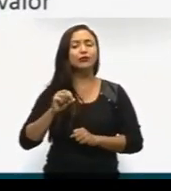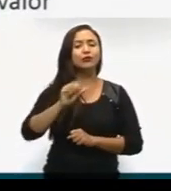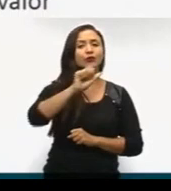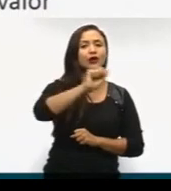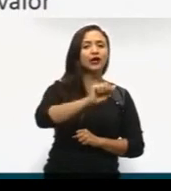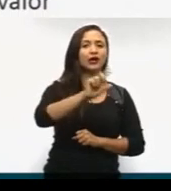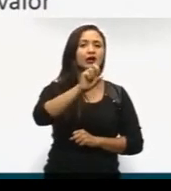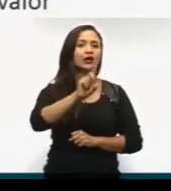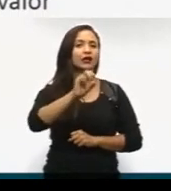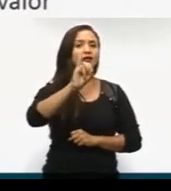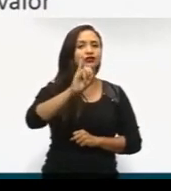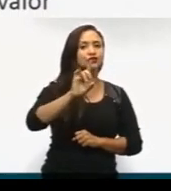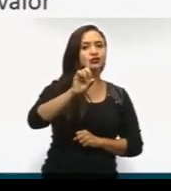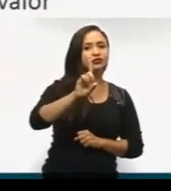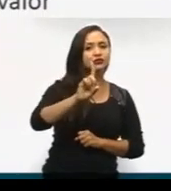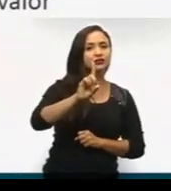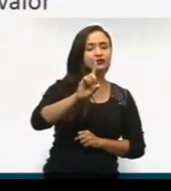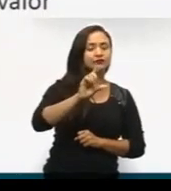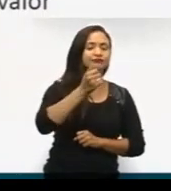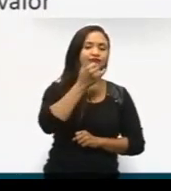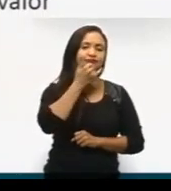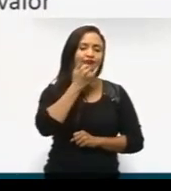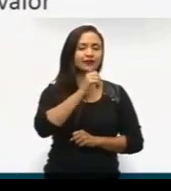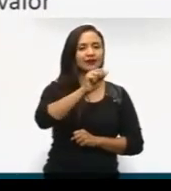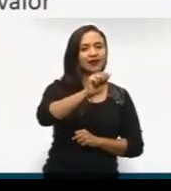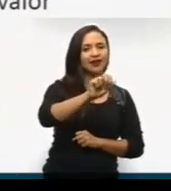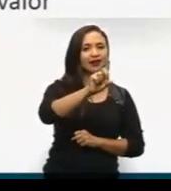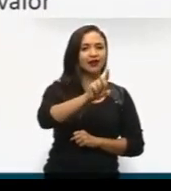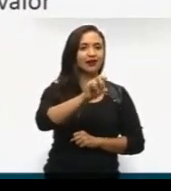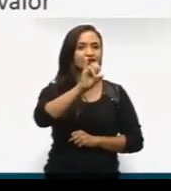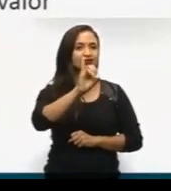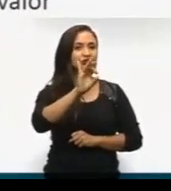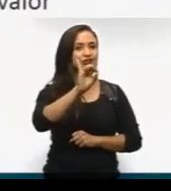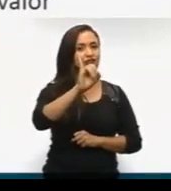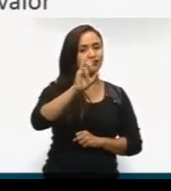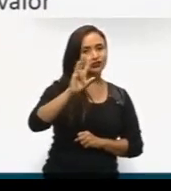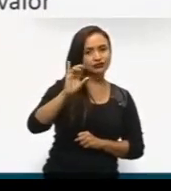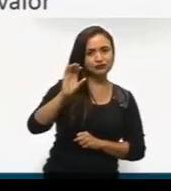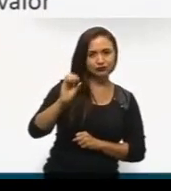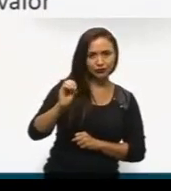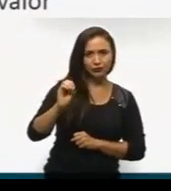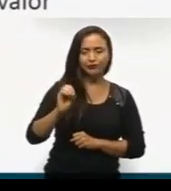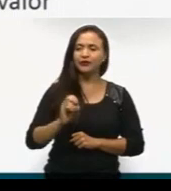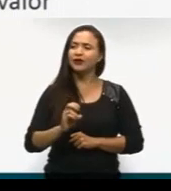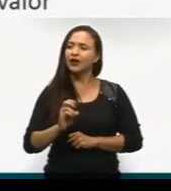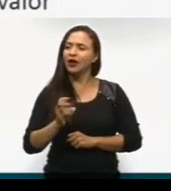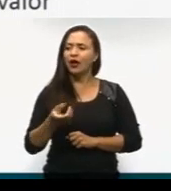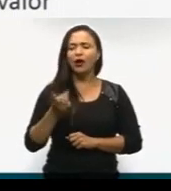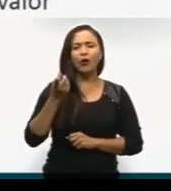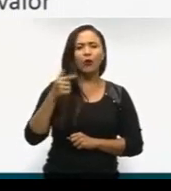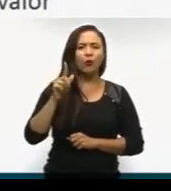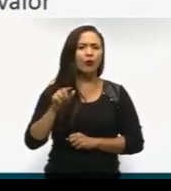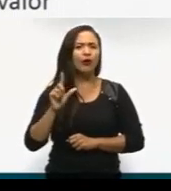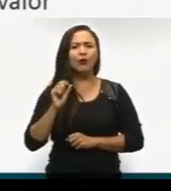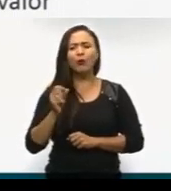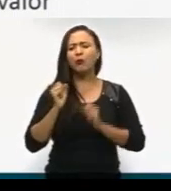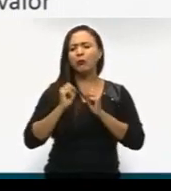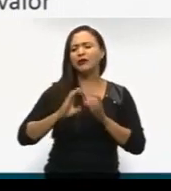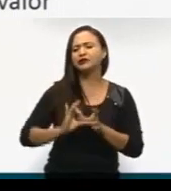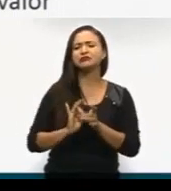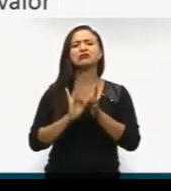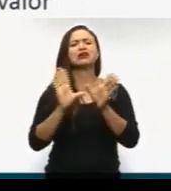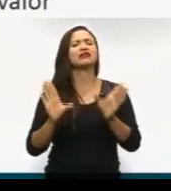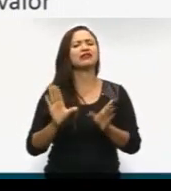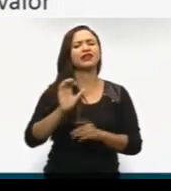aditivos. E esses aditivos, ele possui um limite, não é assim, vamos sair fazendo aditivo, pode aditivar quanto quiser dentro